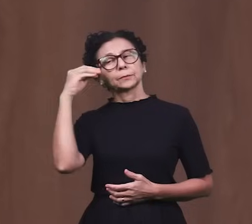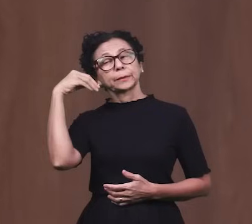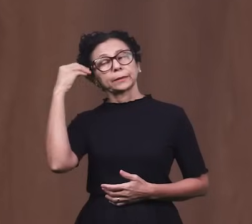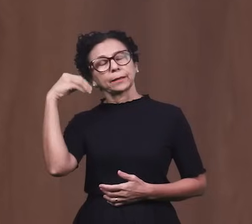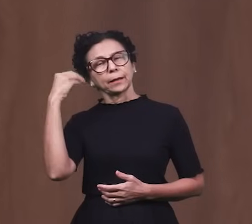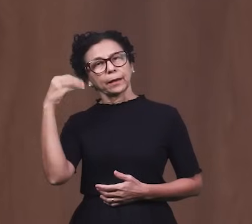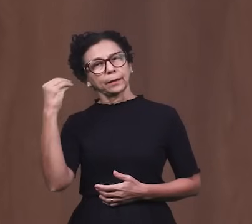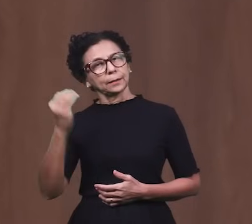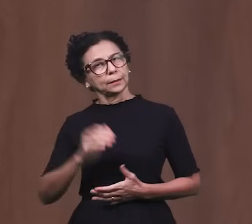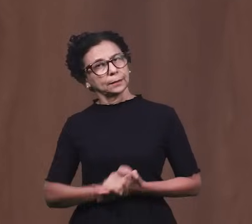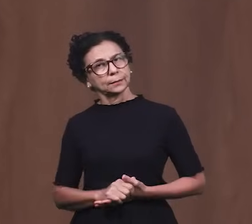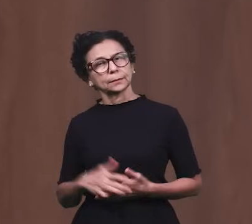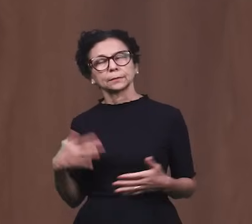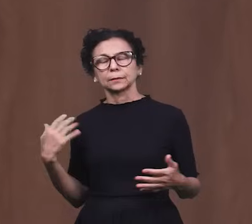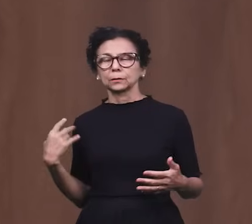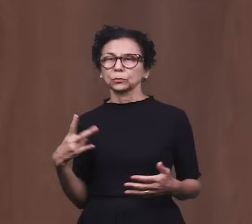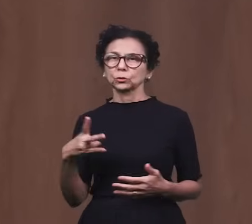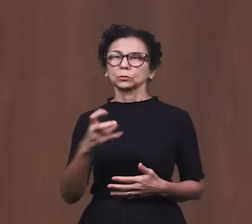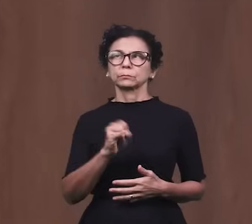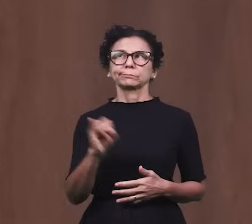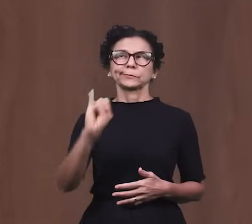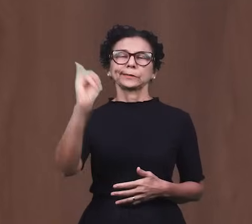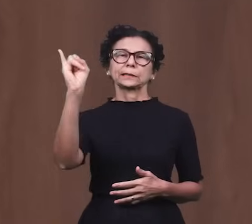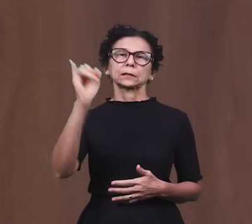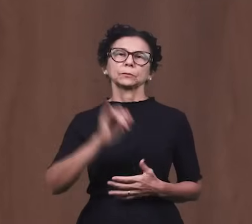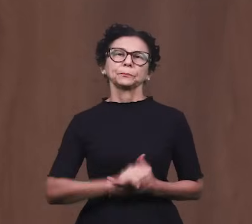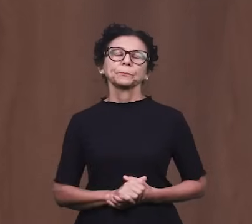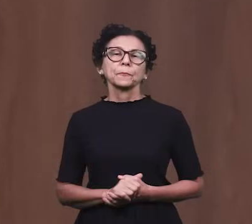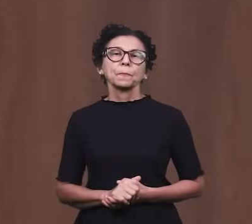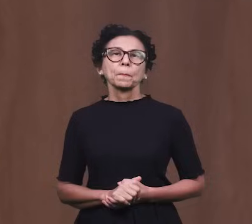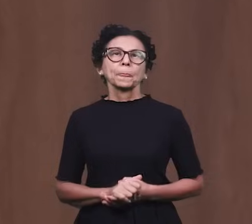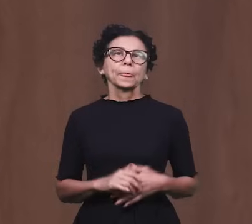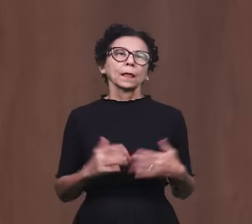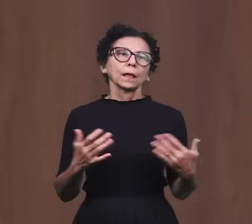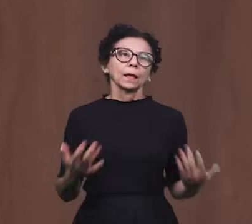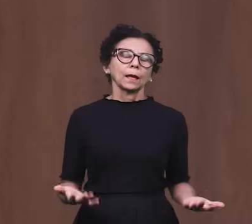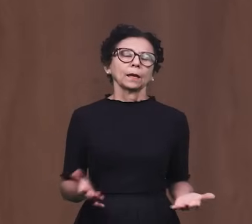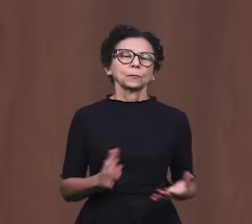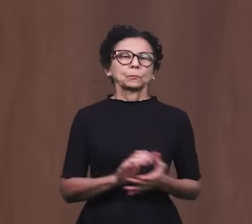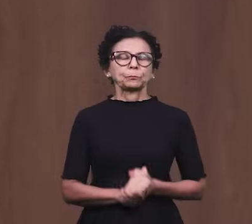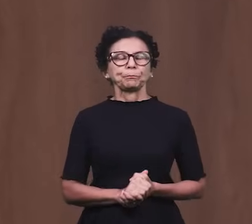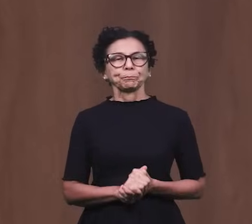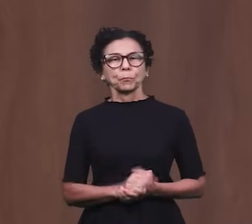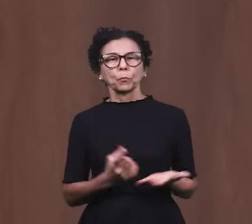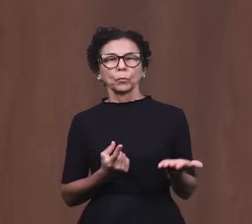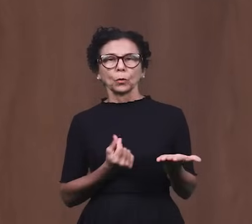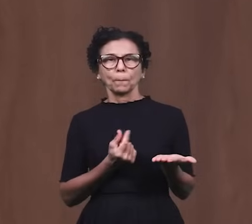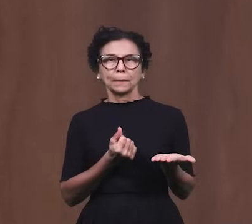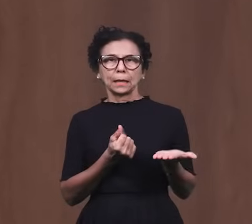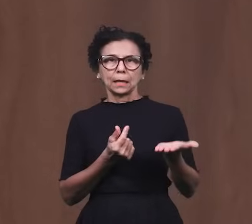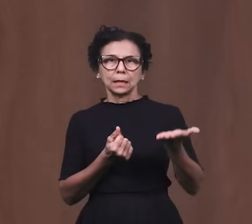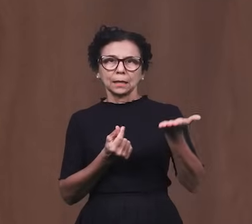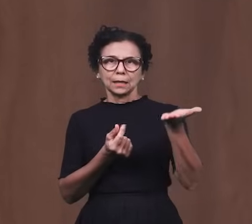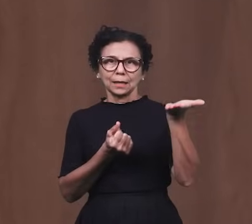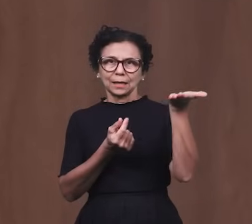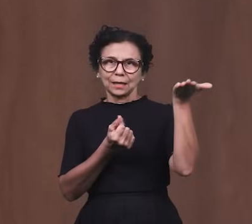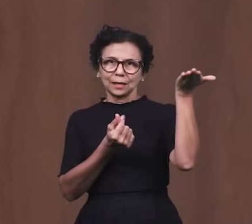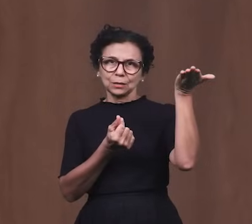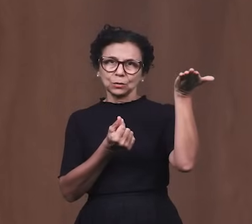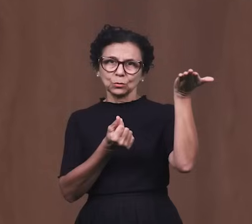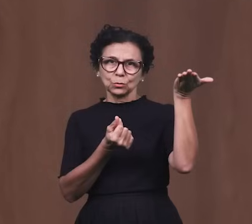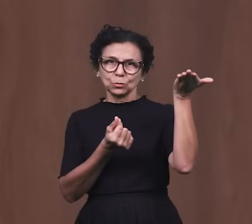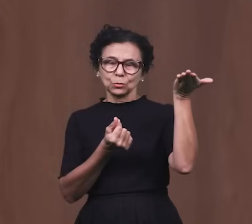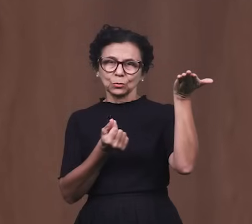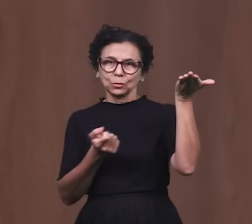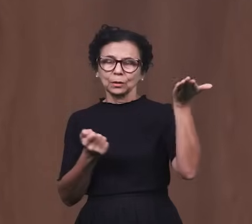histórico disso, e não parou no tempo, continua tendo inflação, a gente vê que é o aumento de preços e